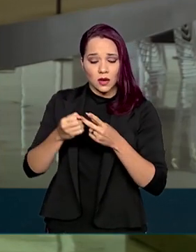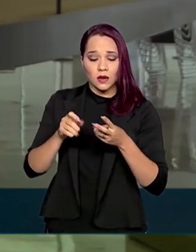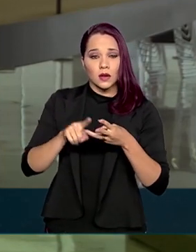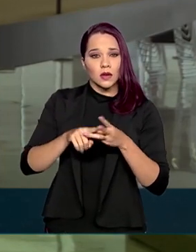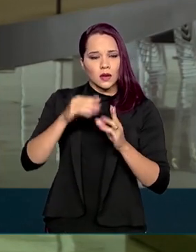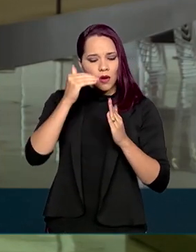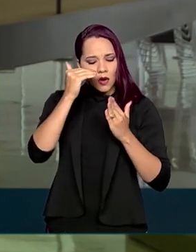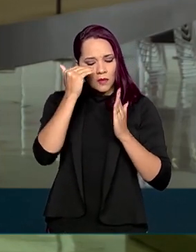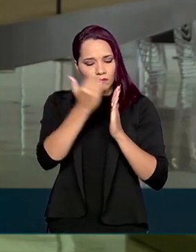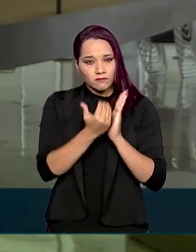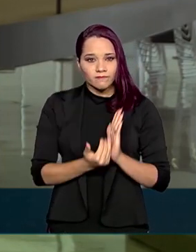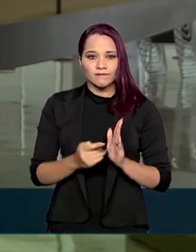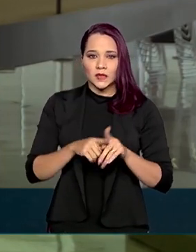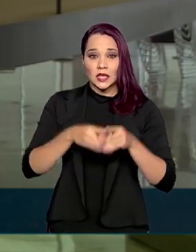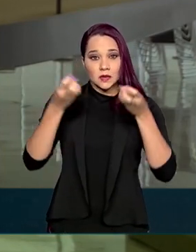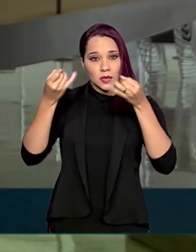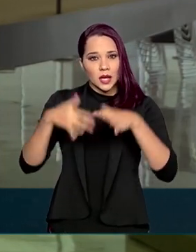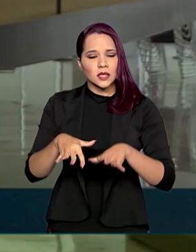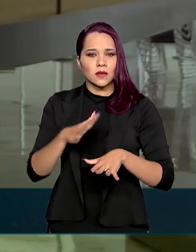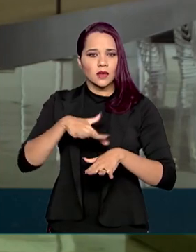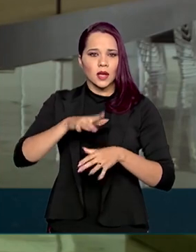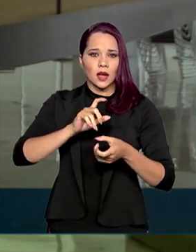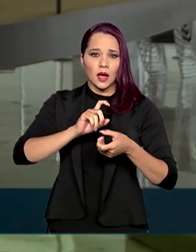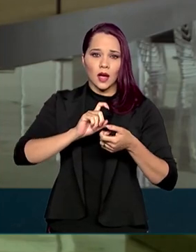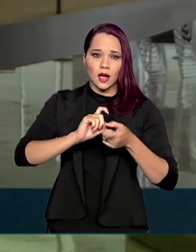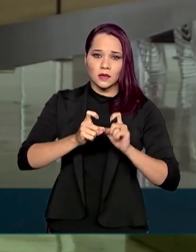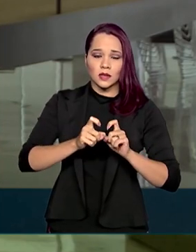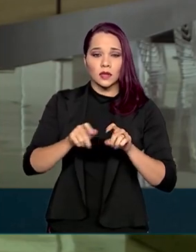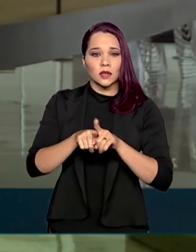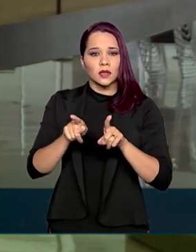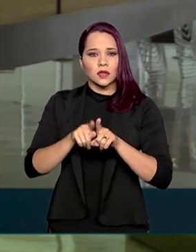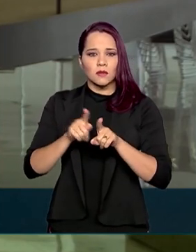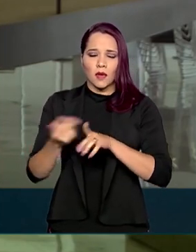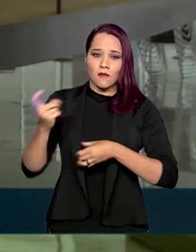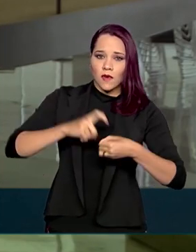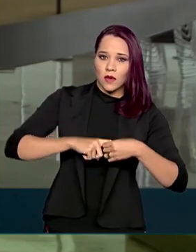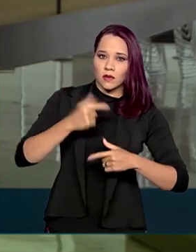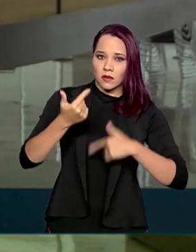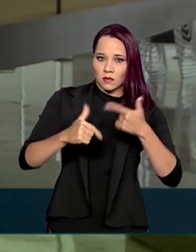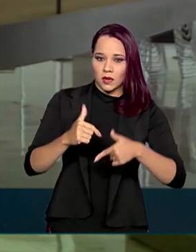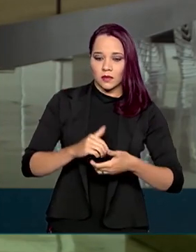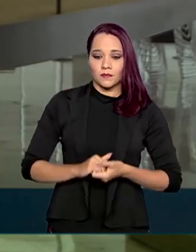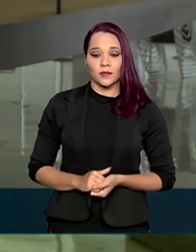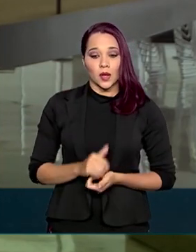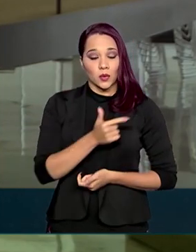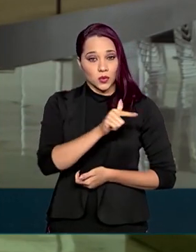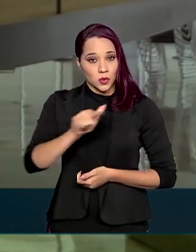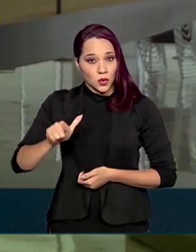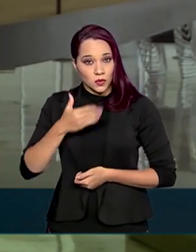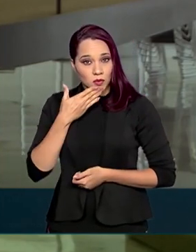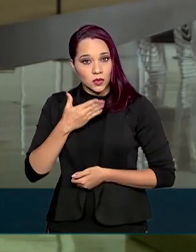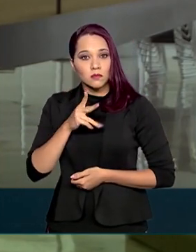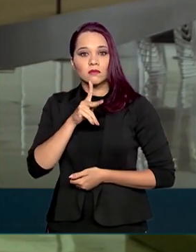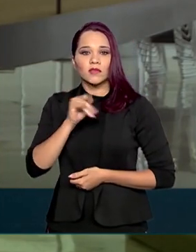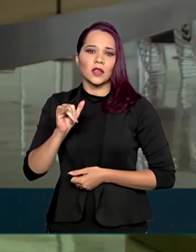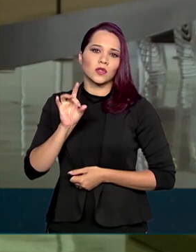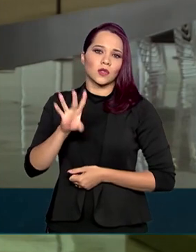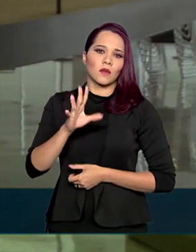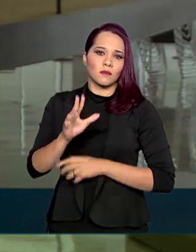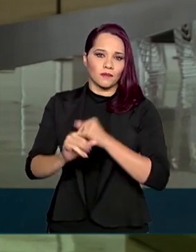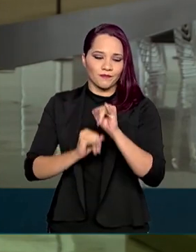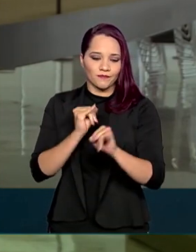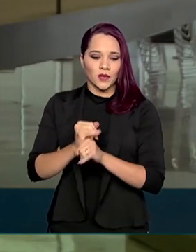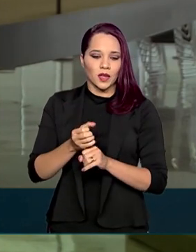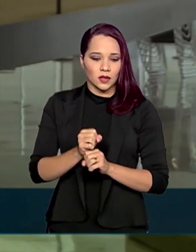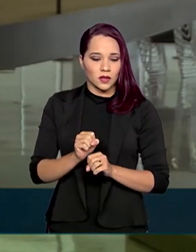justificação administrativa e reabilitação profissional. Os demais serviços continuam sendo oferecidos pelos canais remotos